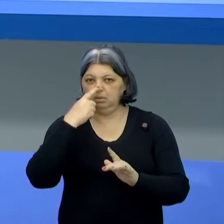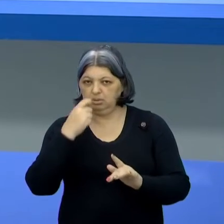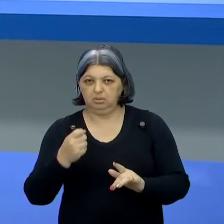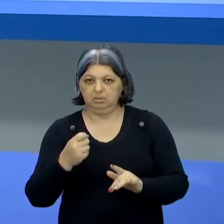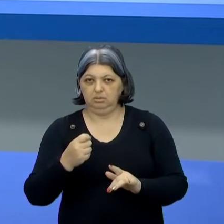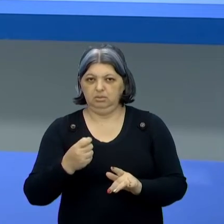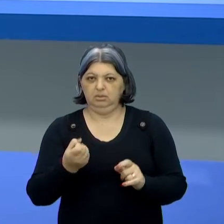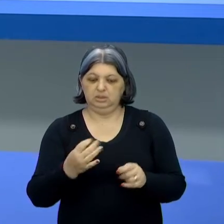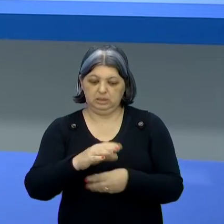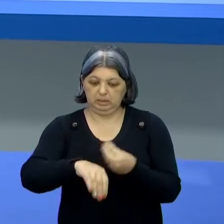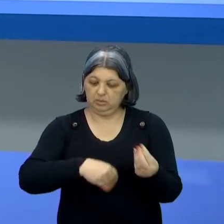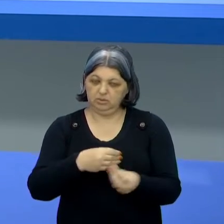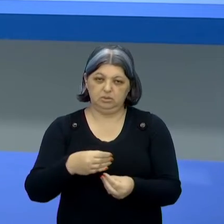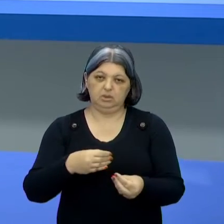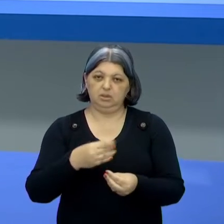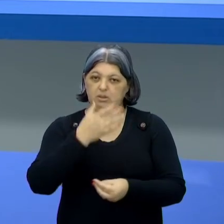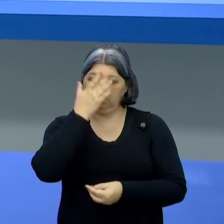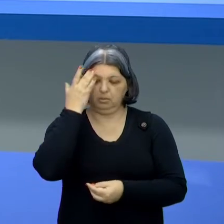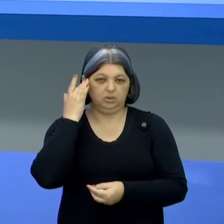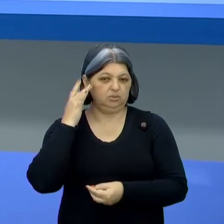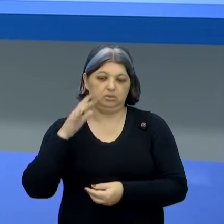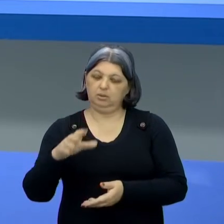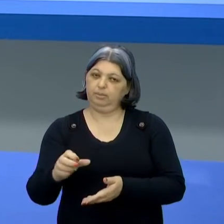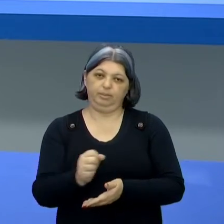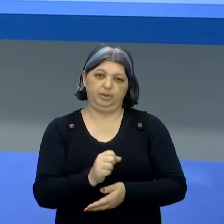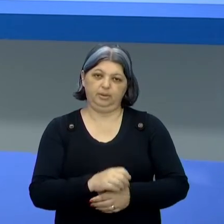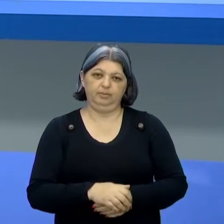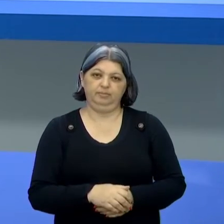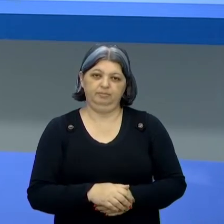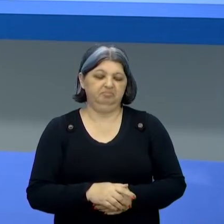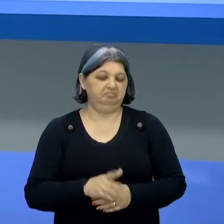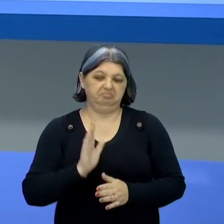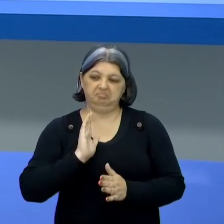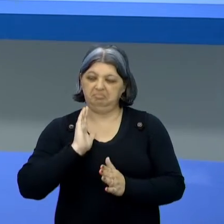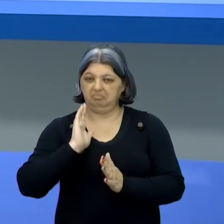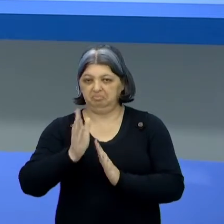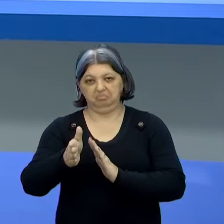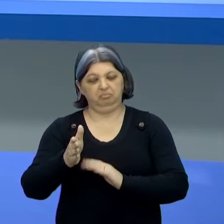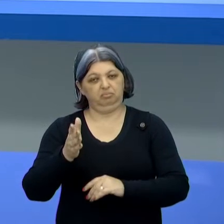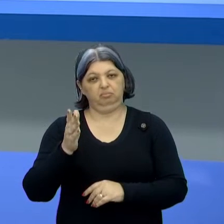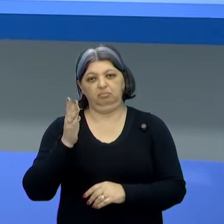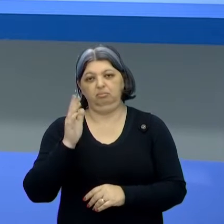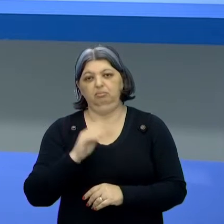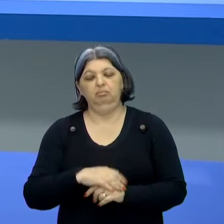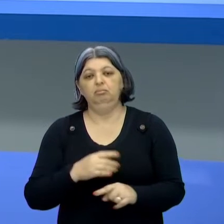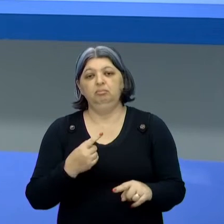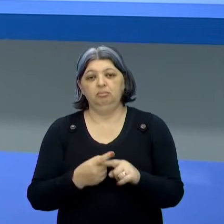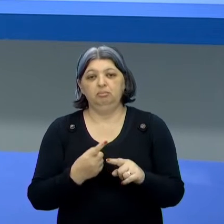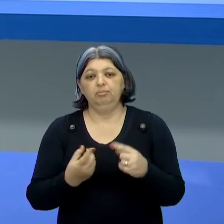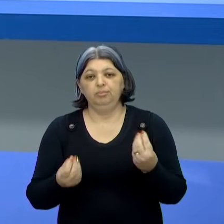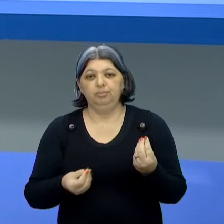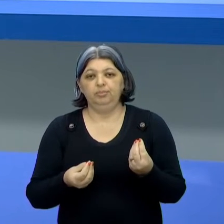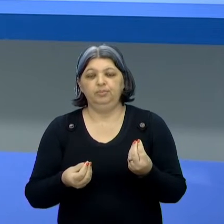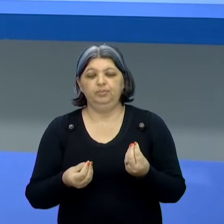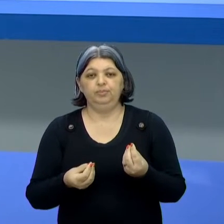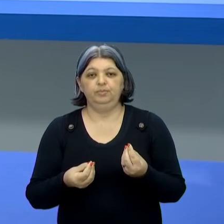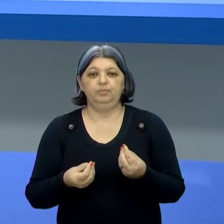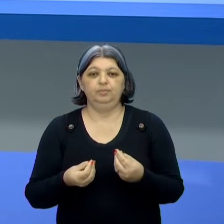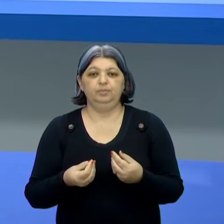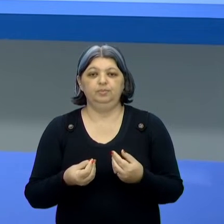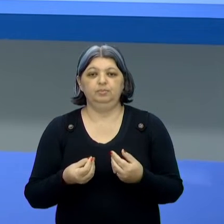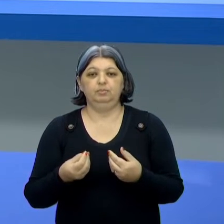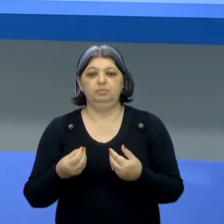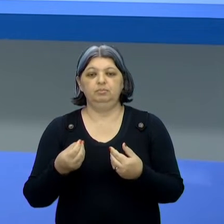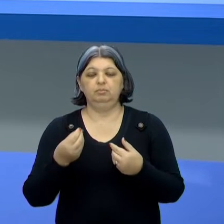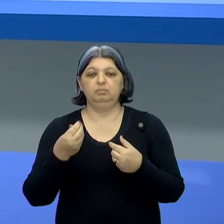recolhe aquela lixeira, tá? E ele passa reto. Ou você vê o grau de